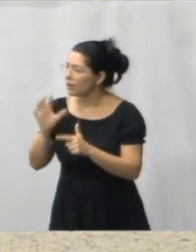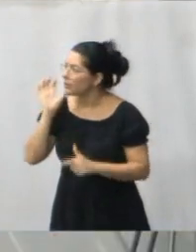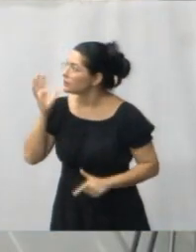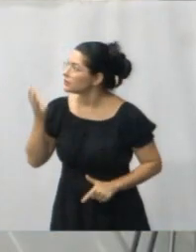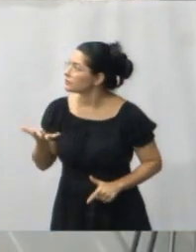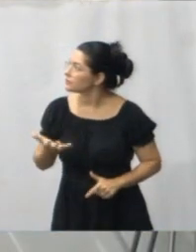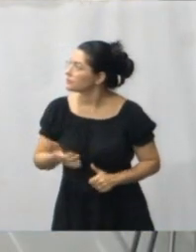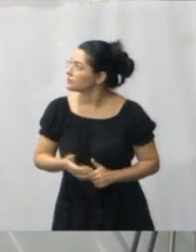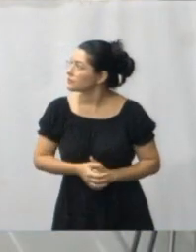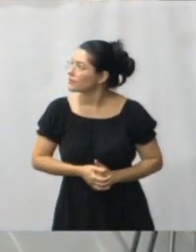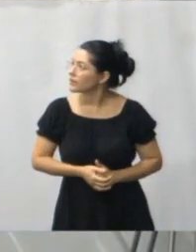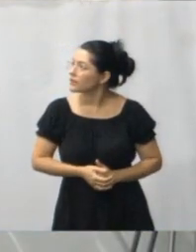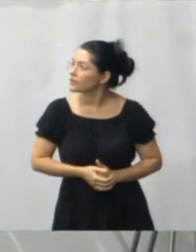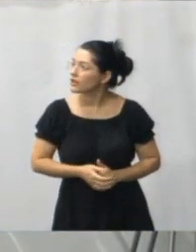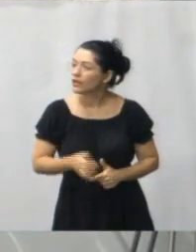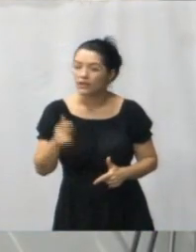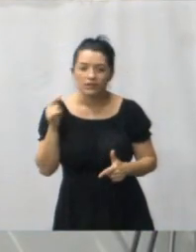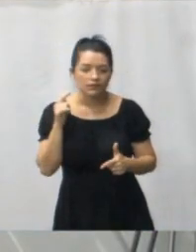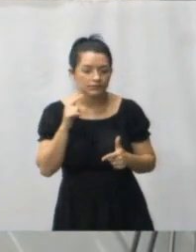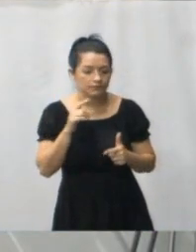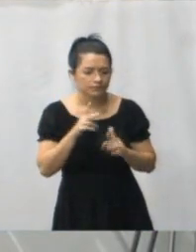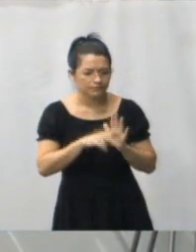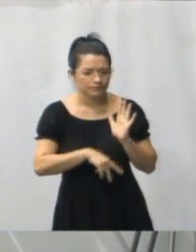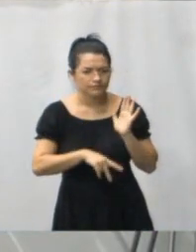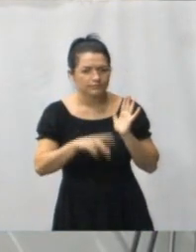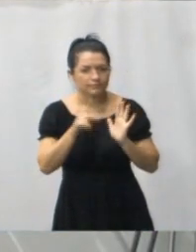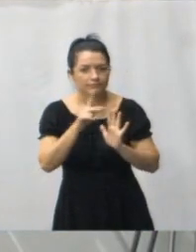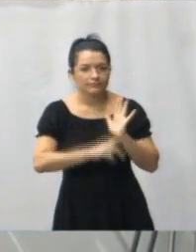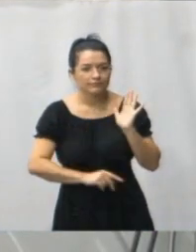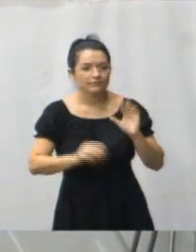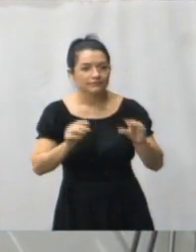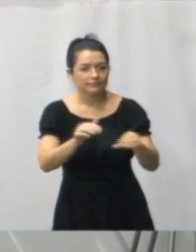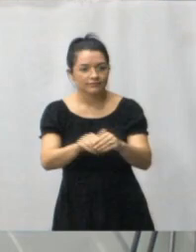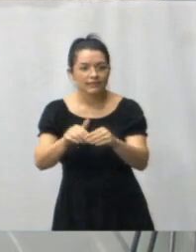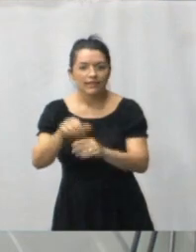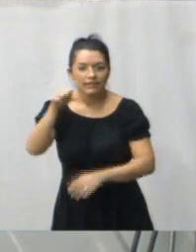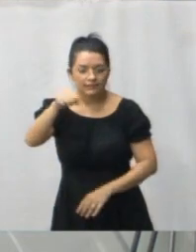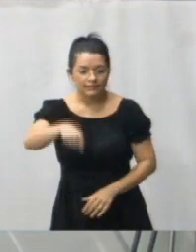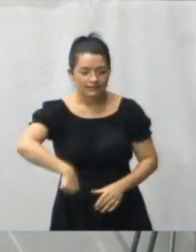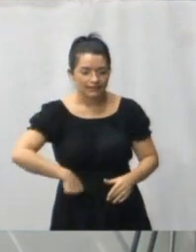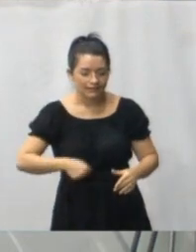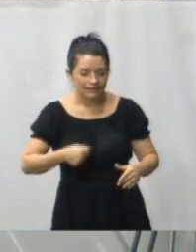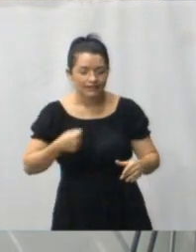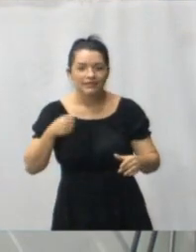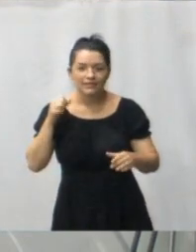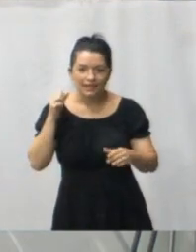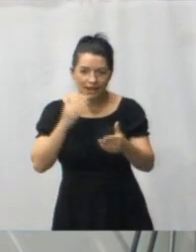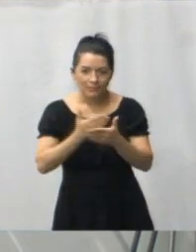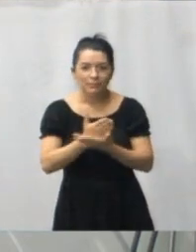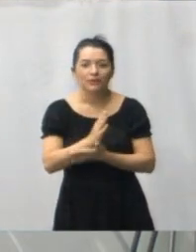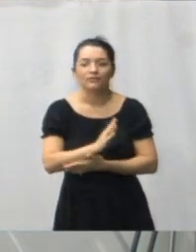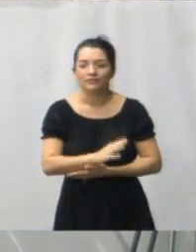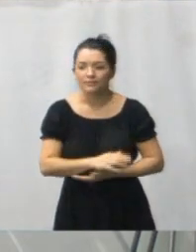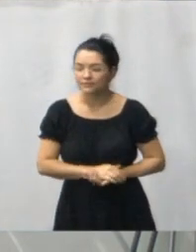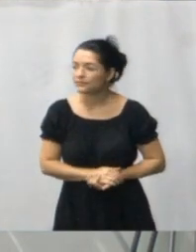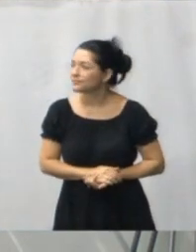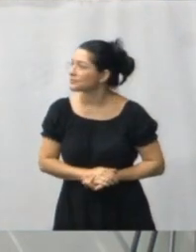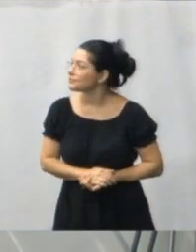Projeto em votação. Sim, aprova, não rejeita o projeto. Ainda tem